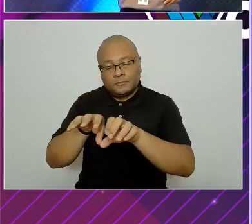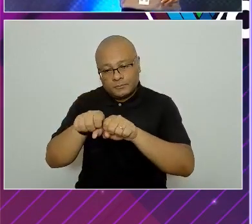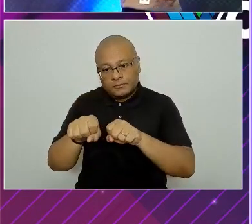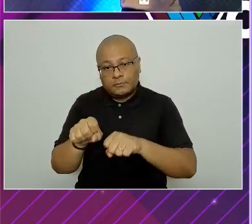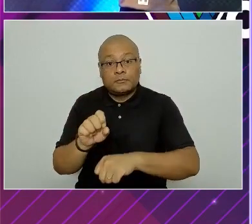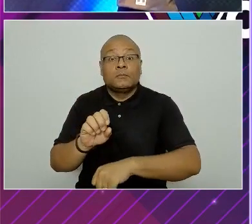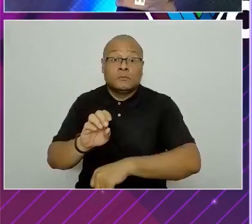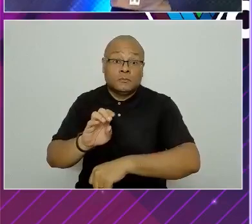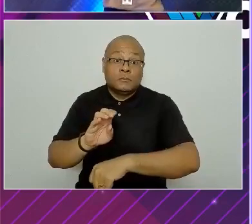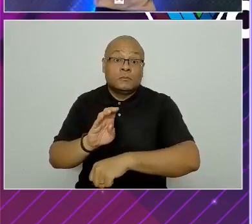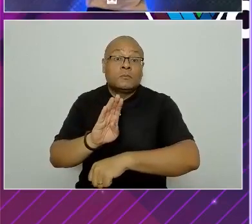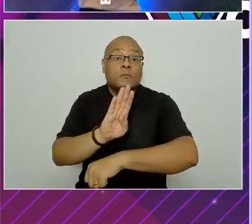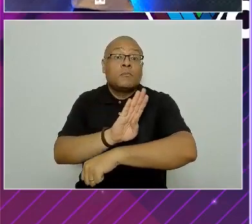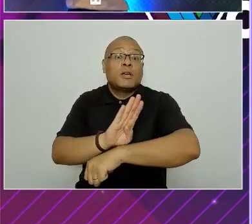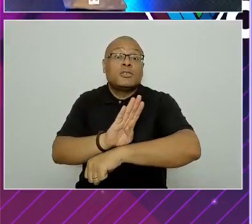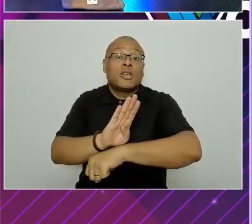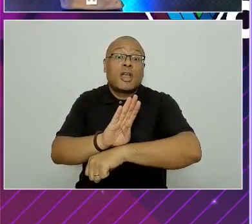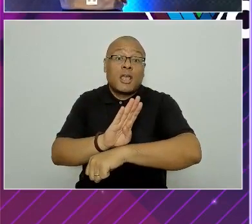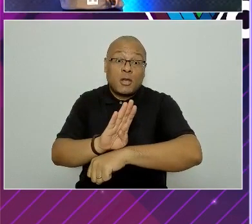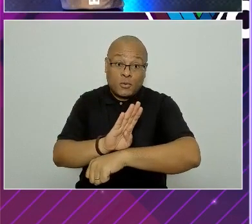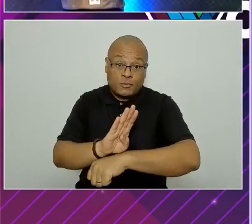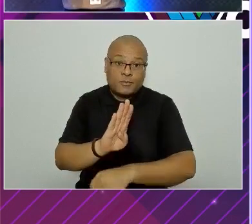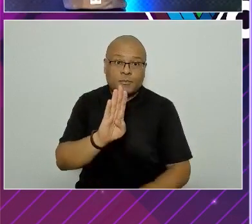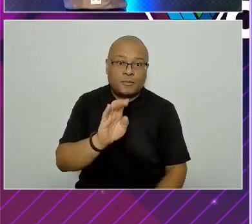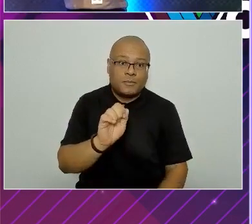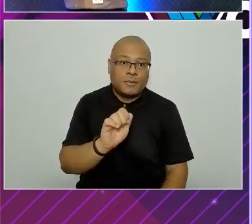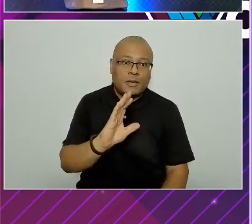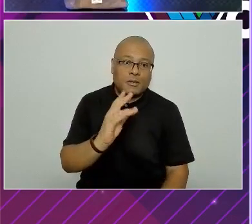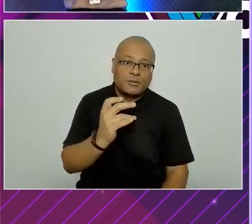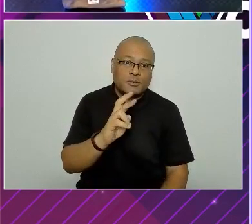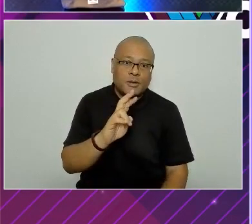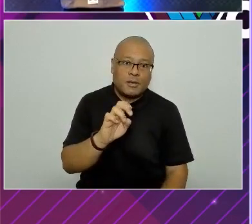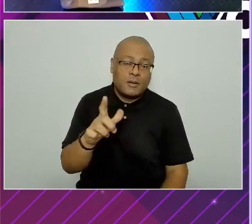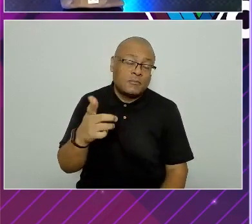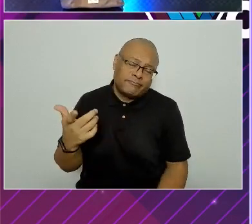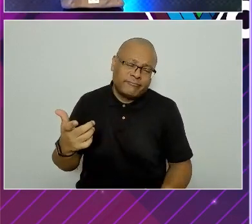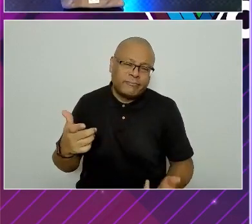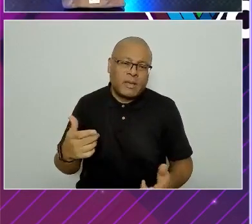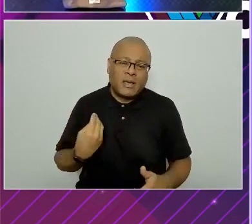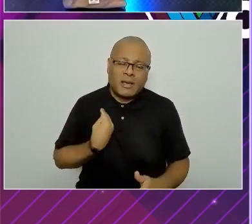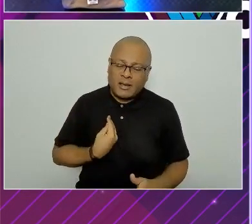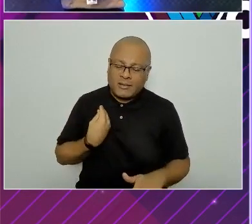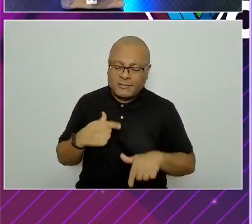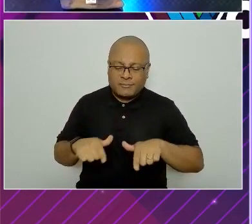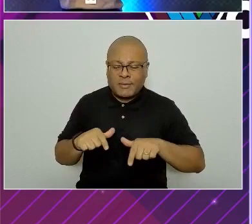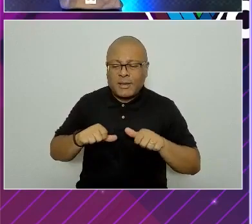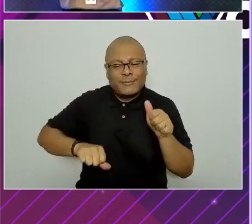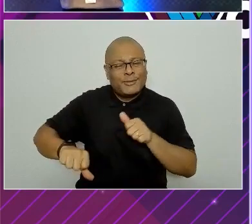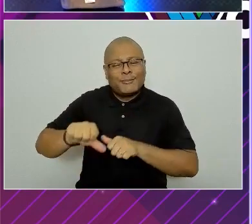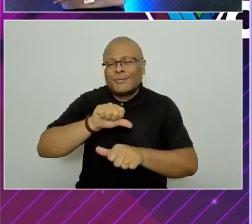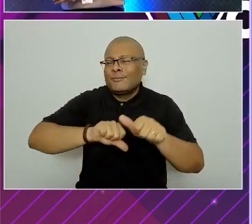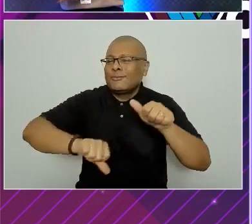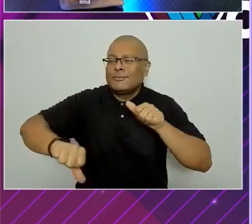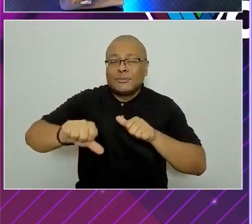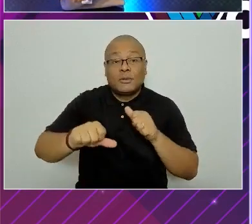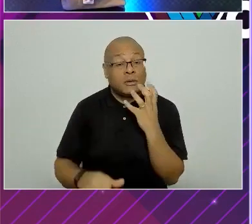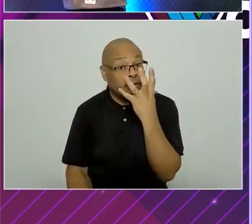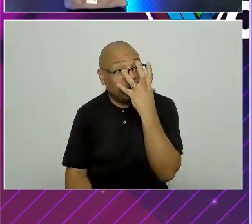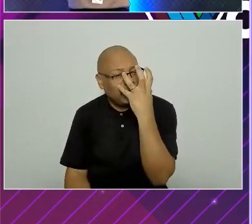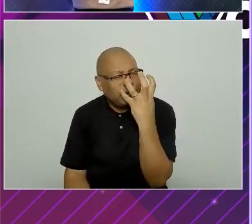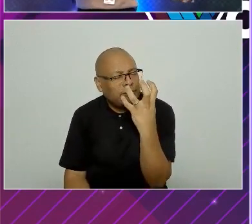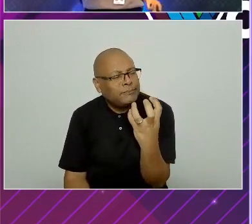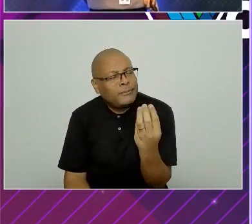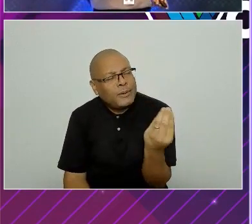ciência e tecnologia. E aí a carreira é algo muito dinâmica, né? Eu tive um momento na minha carreira que eu tive esse interesse em conhecer o outro